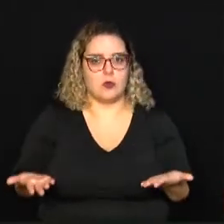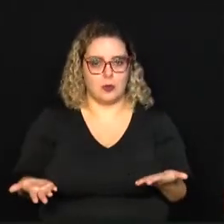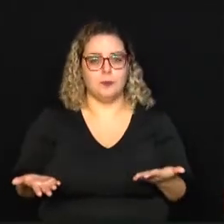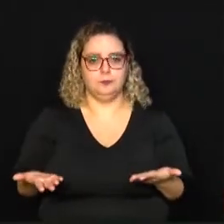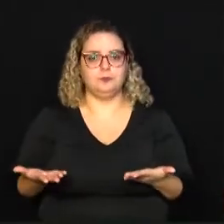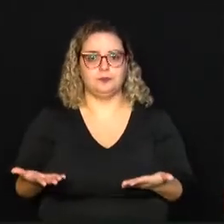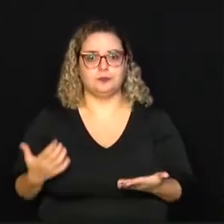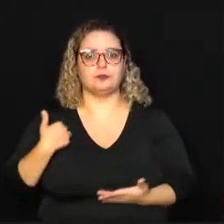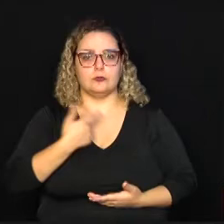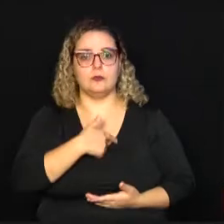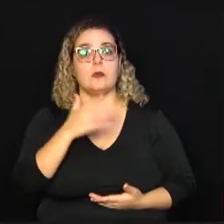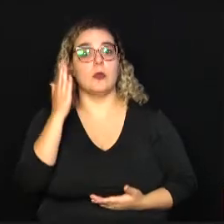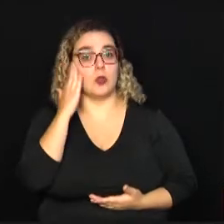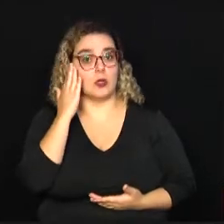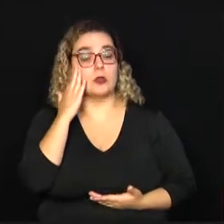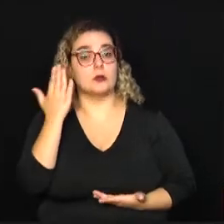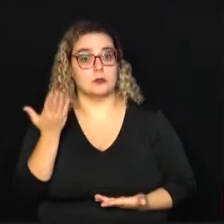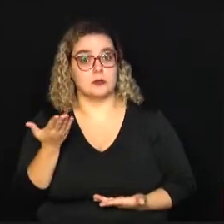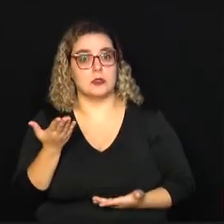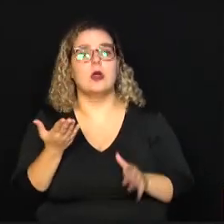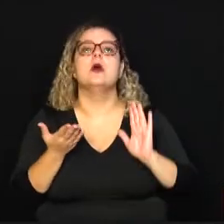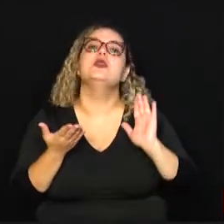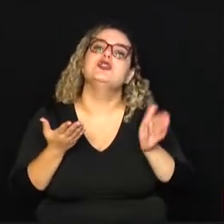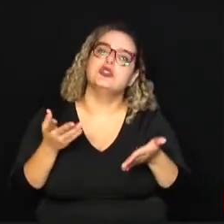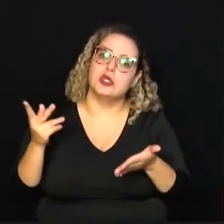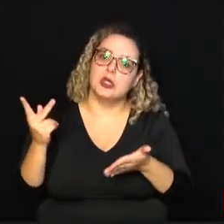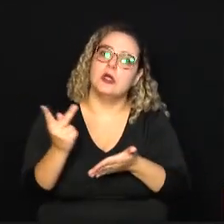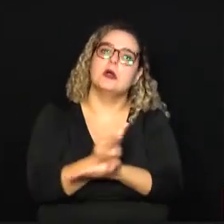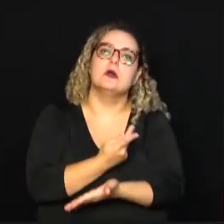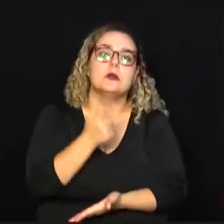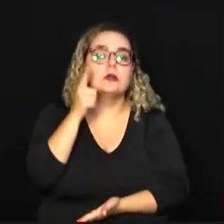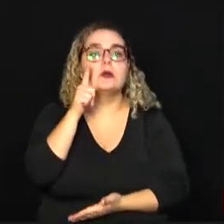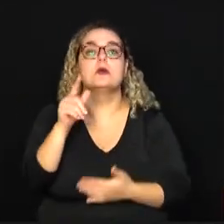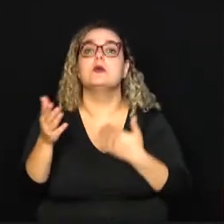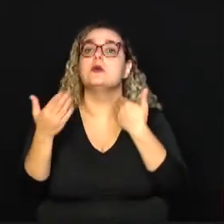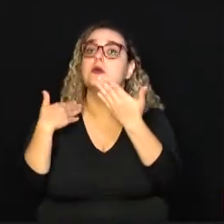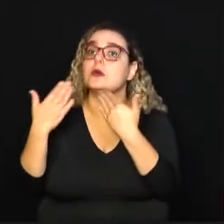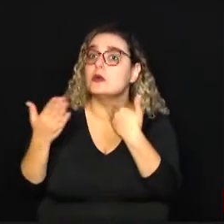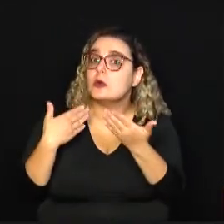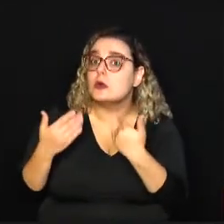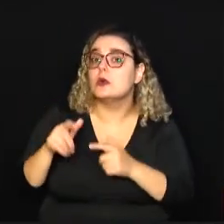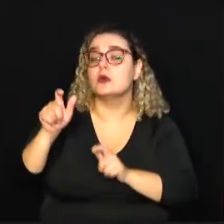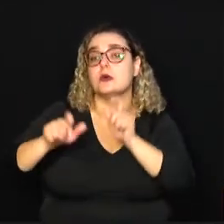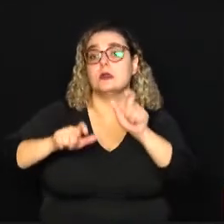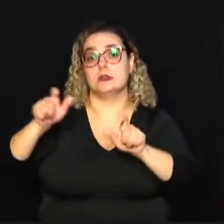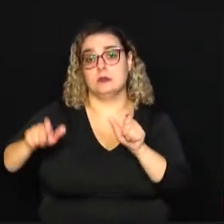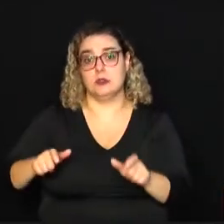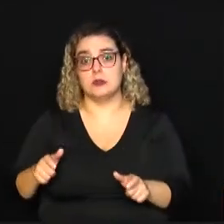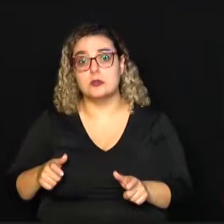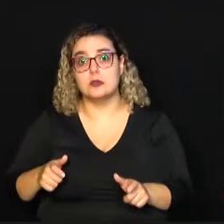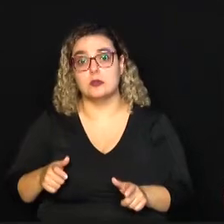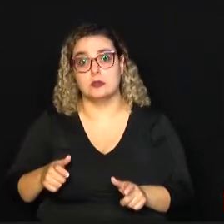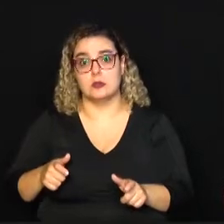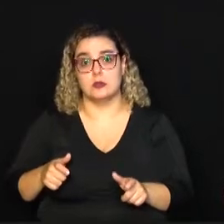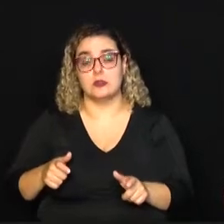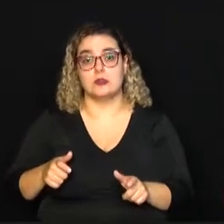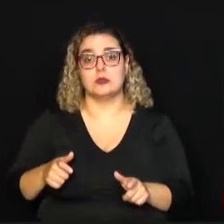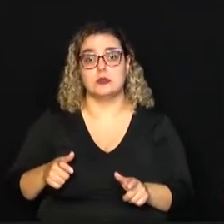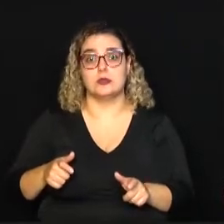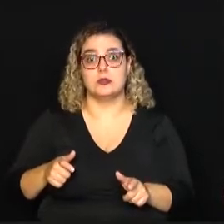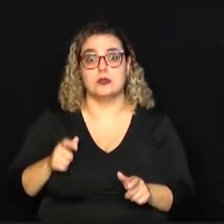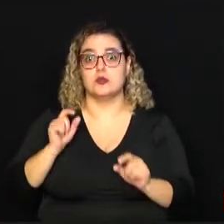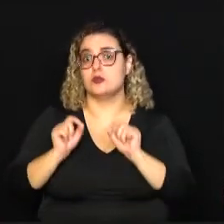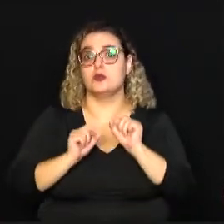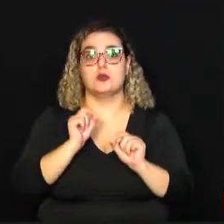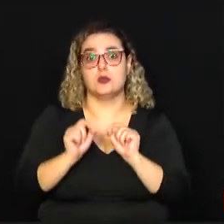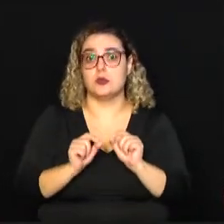que nós já falhamos em não conseguir dialogar o suficiente com as pessoas, né, no sentido de